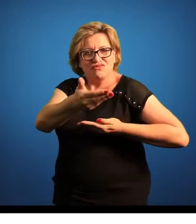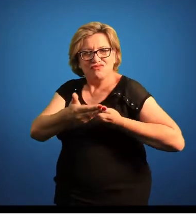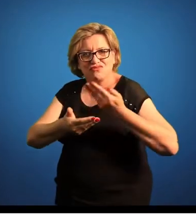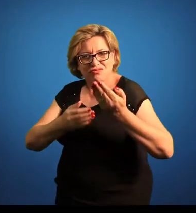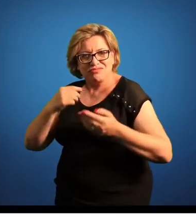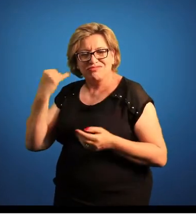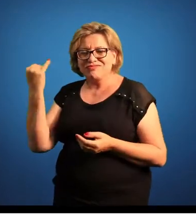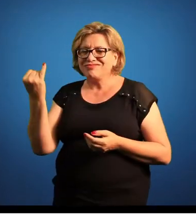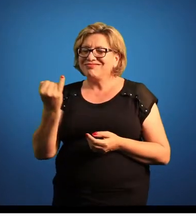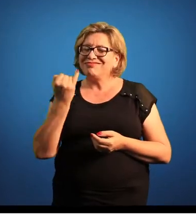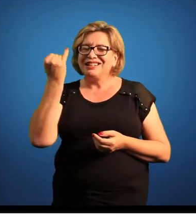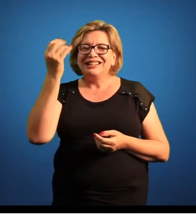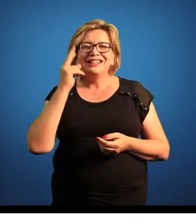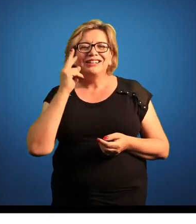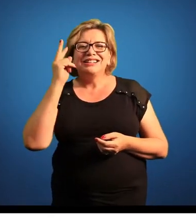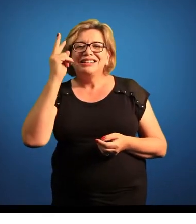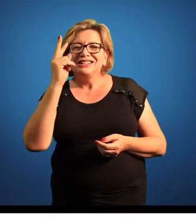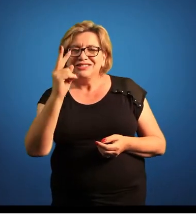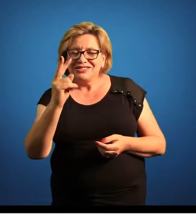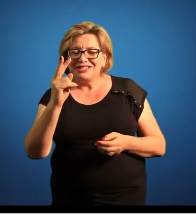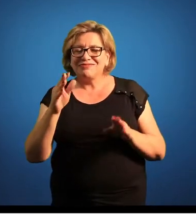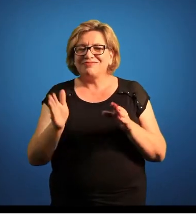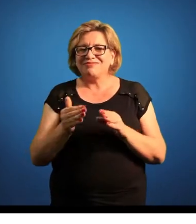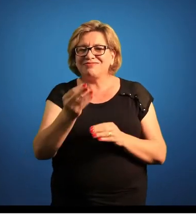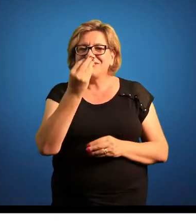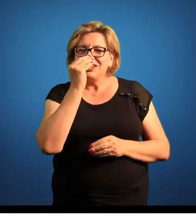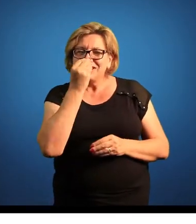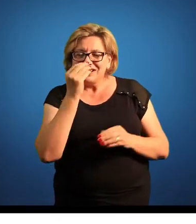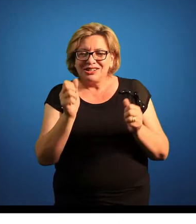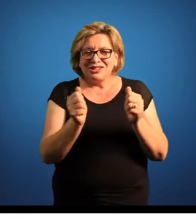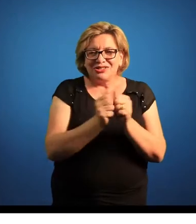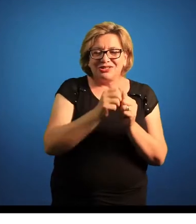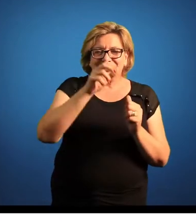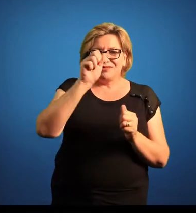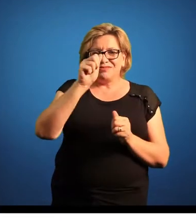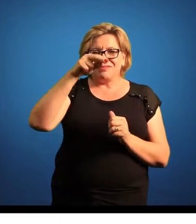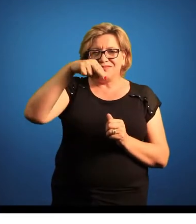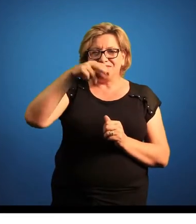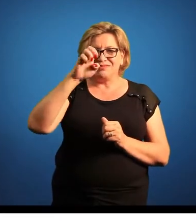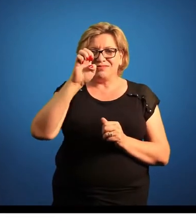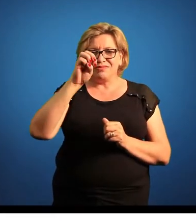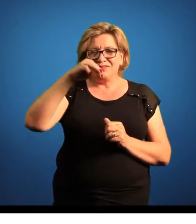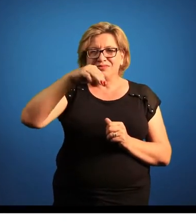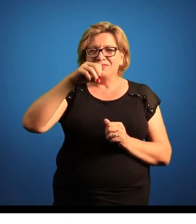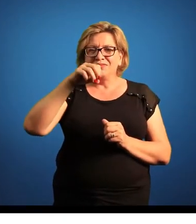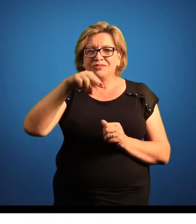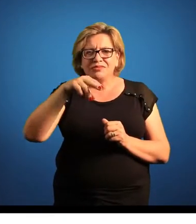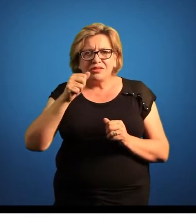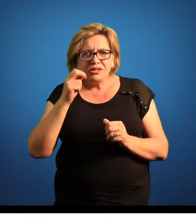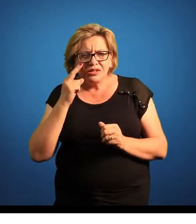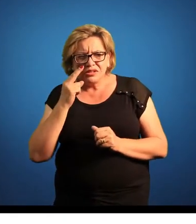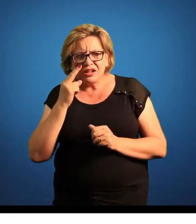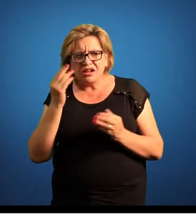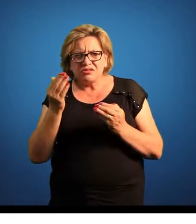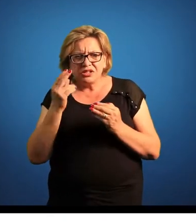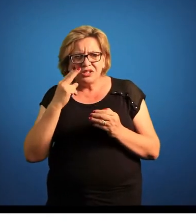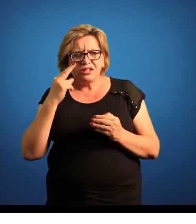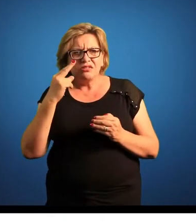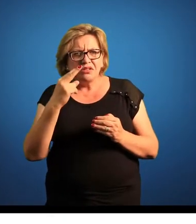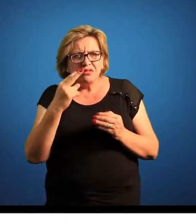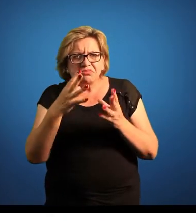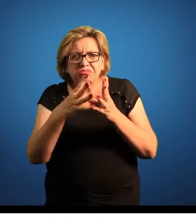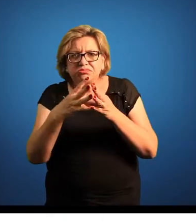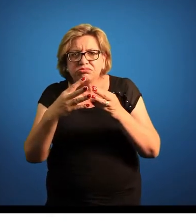bem interessante entre peixe palhaço e a anêmona, né? Agora a gente pode observar que desapareceu o pedacinho de